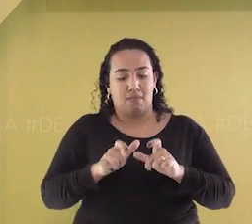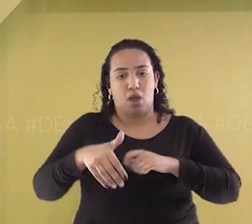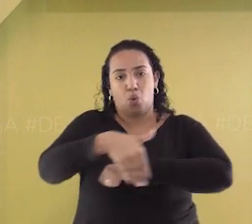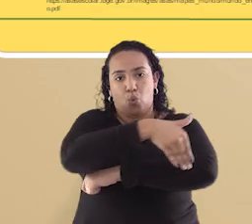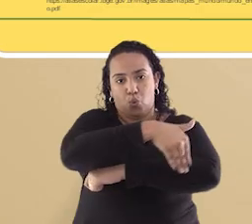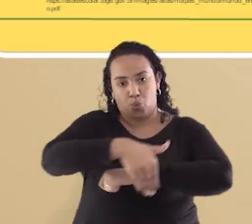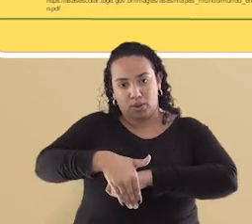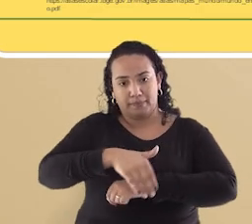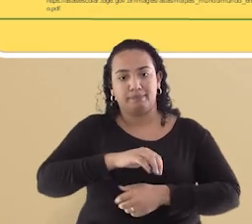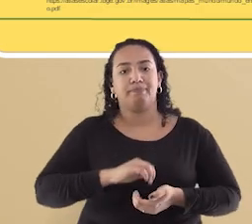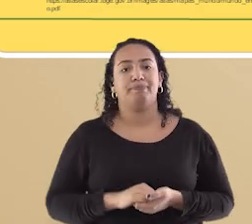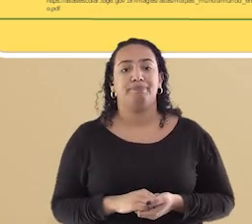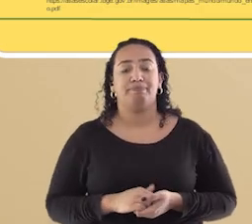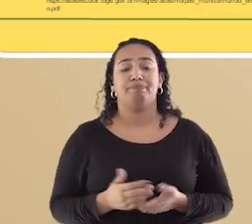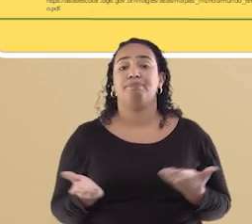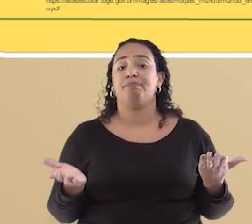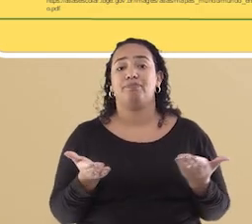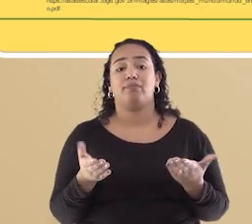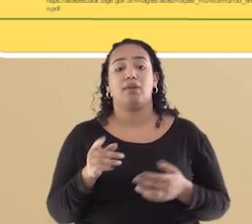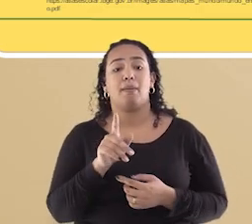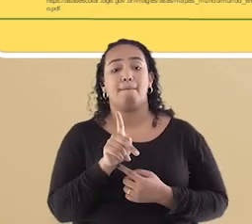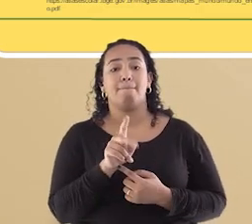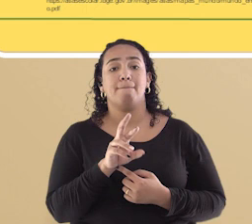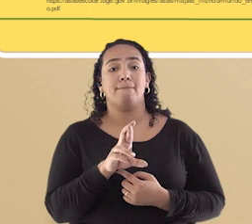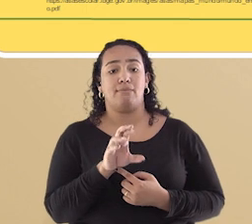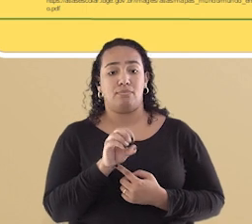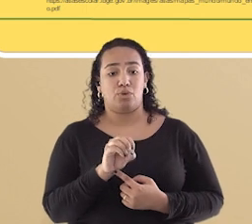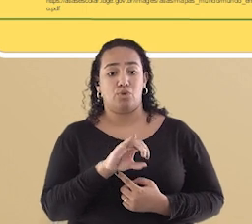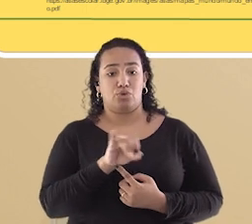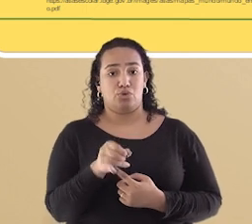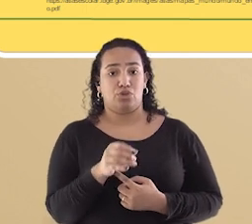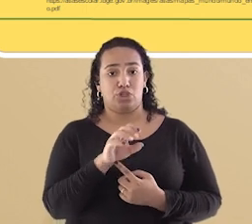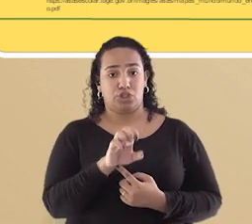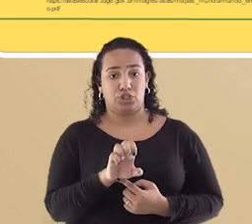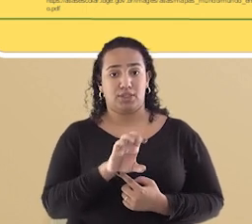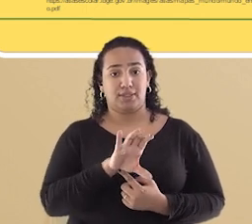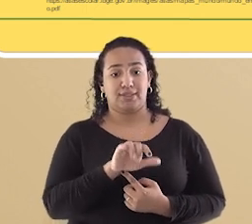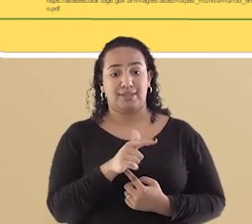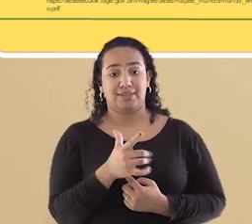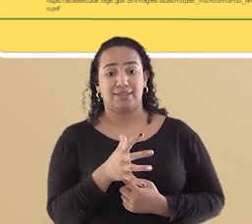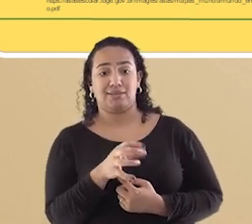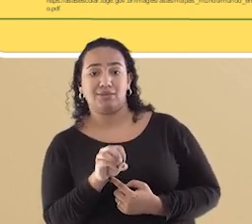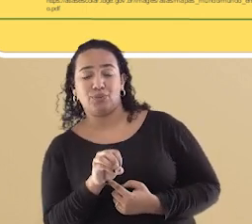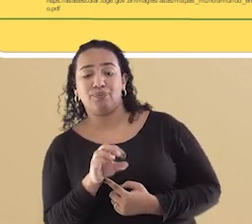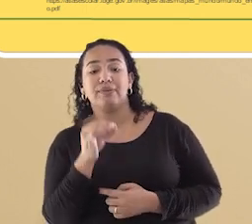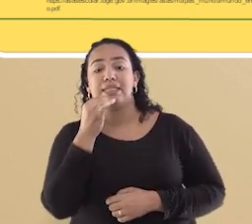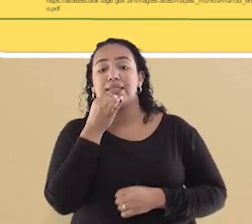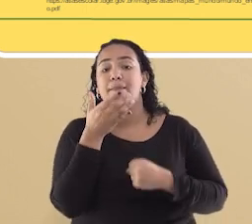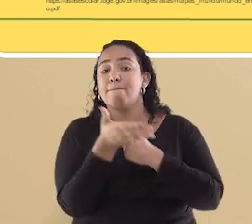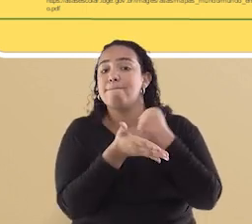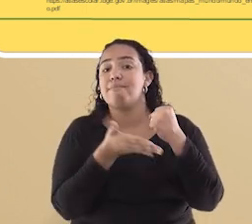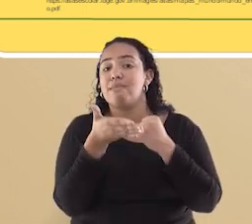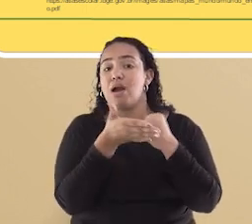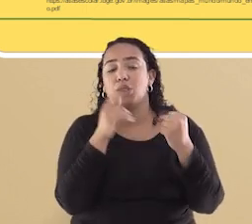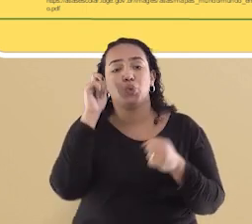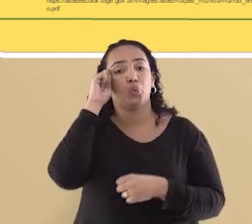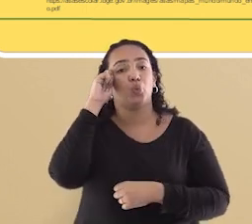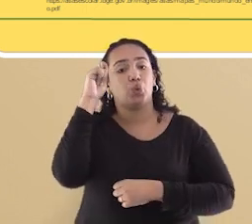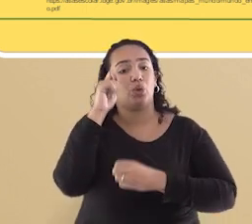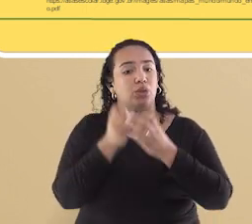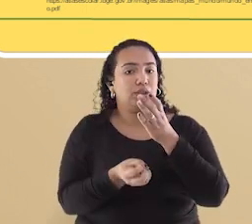exemplo. Já a projeção geográfica é a base cartográfica que o autor usou para